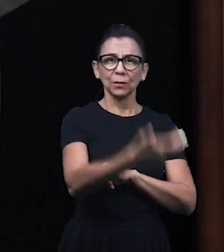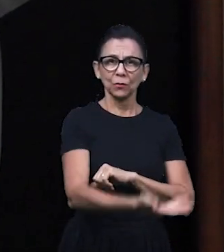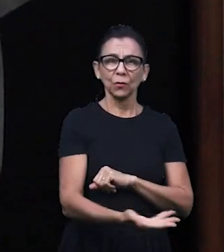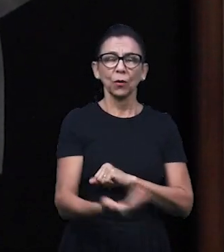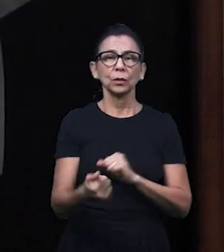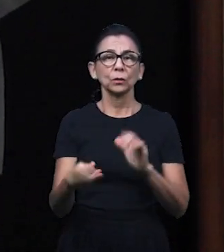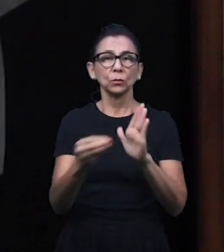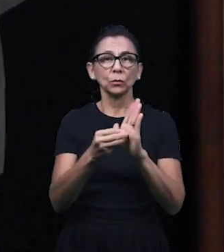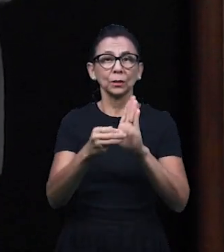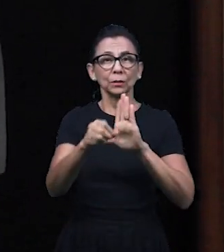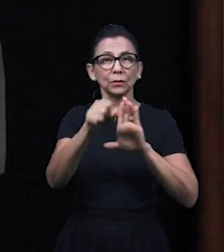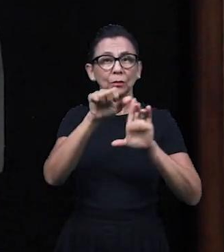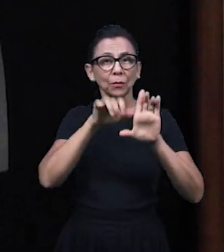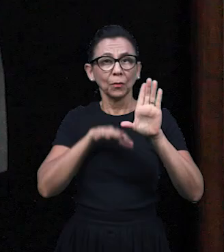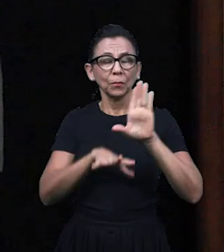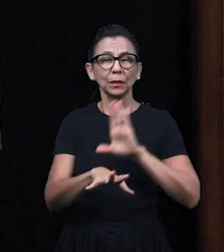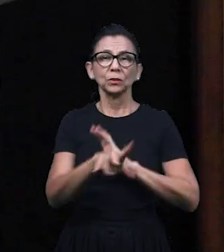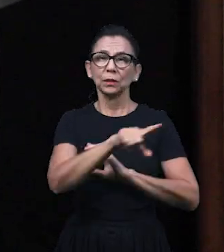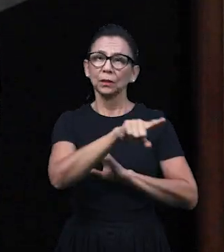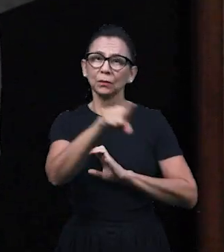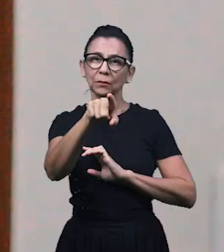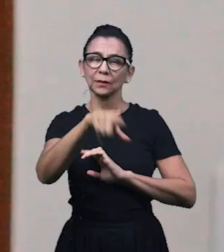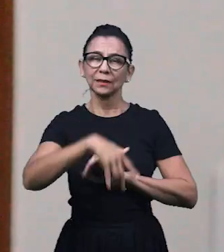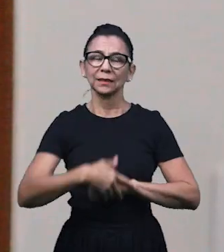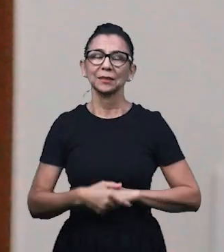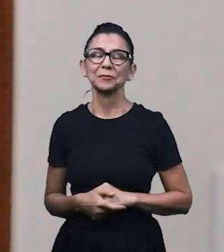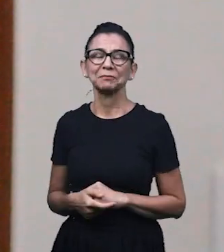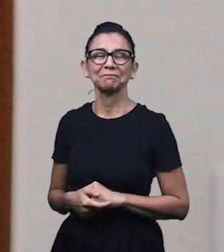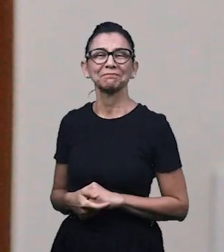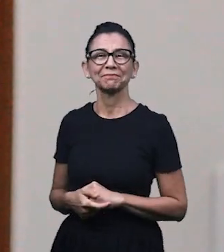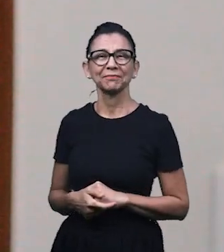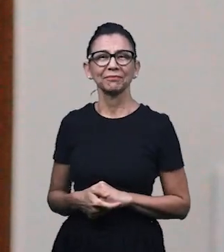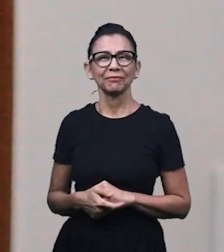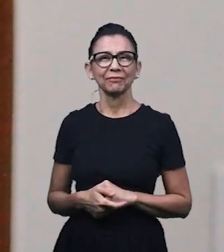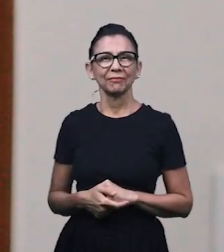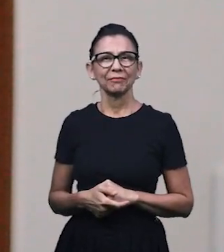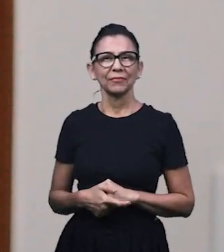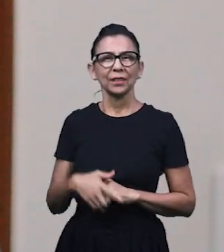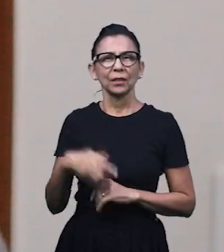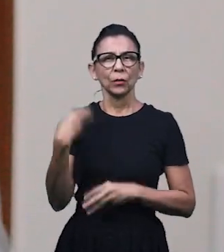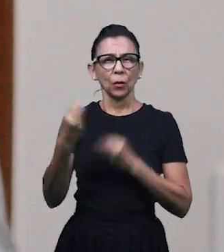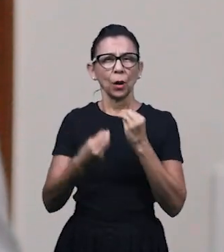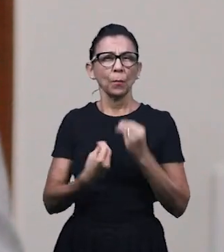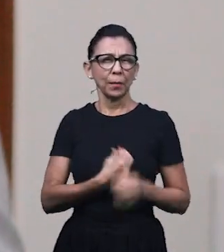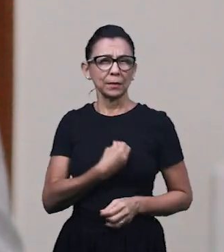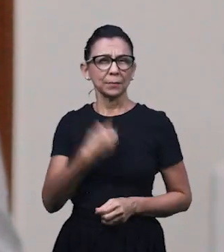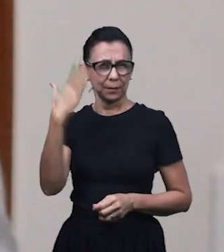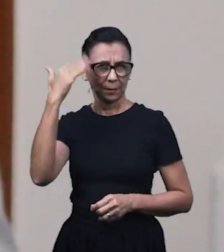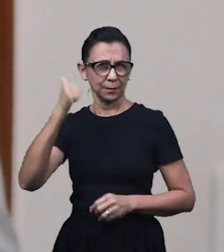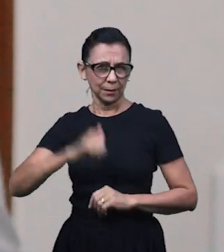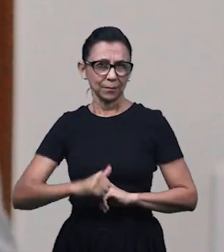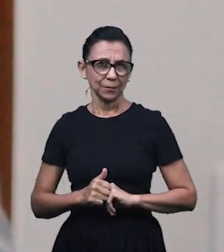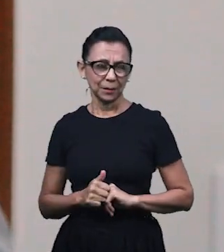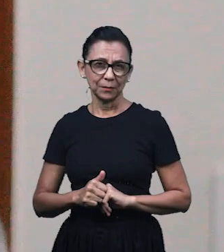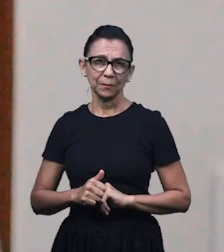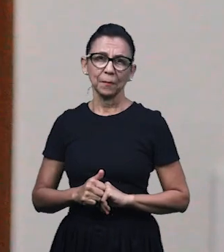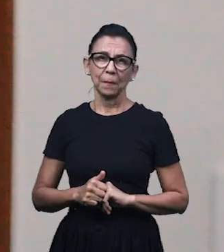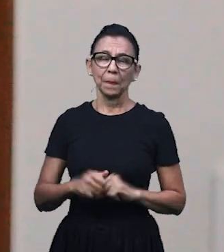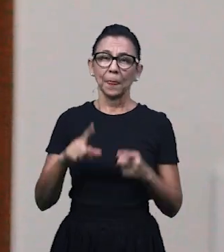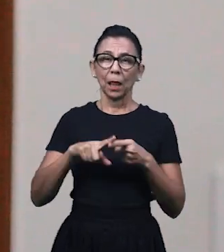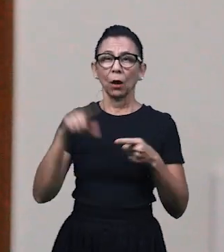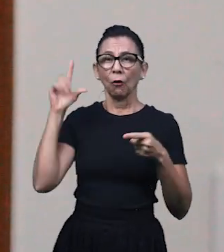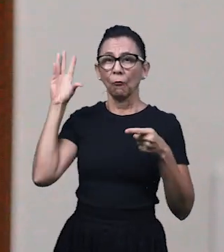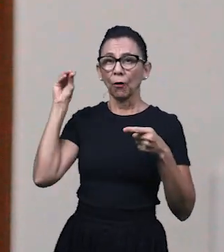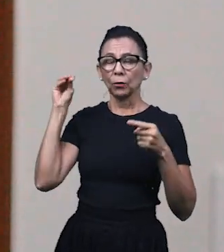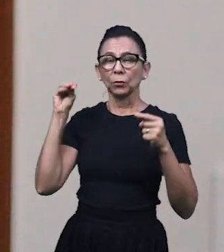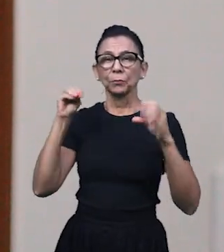possa compartilhar com você aqui nesse conteúdo. E você já sabe, para participar do Manaim News, basta você mandar fotos